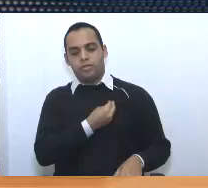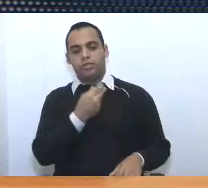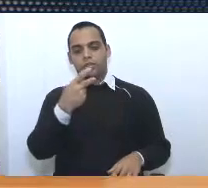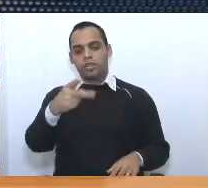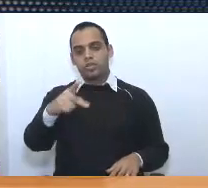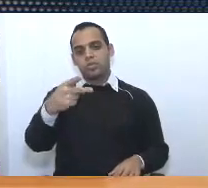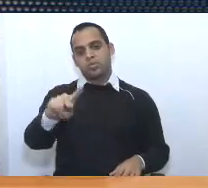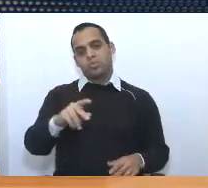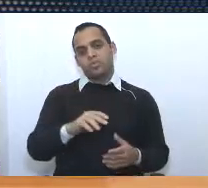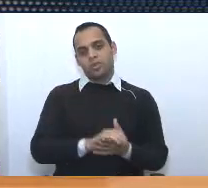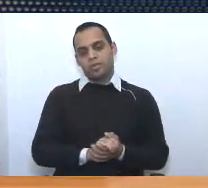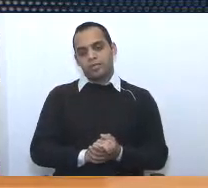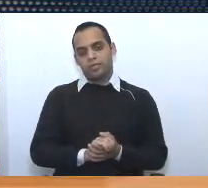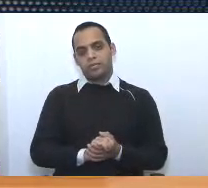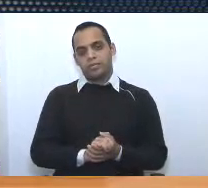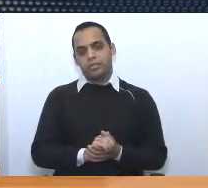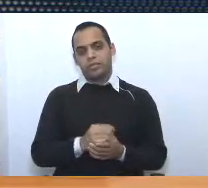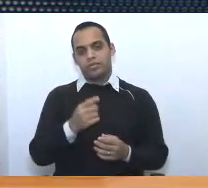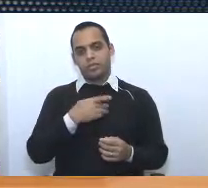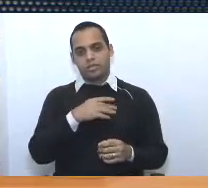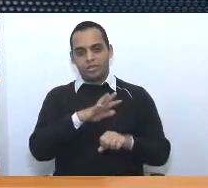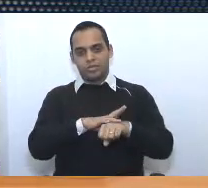pronto restabelecimento.